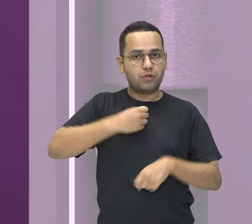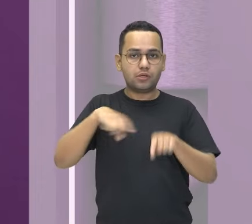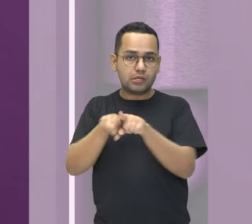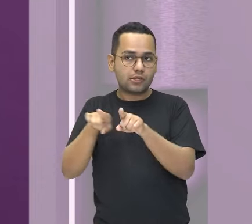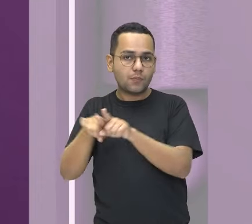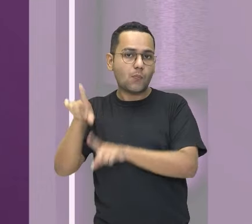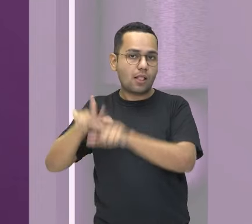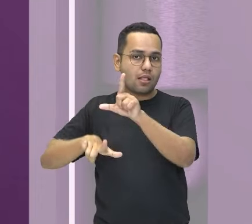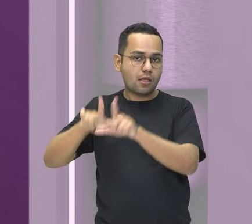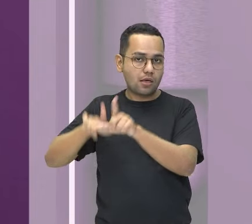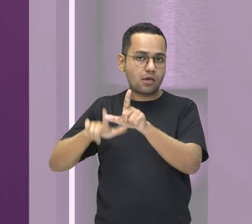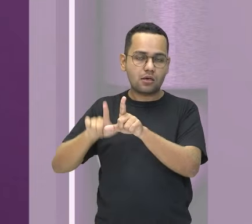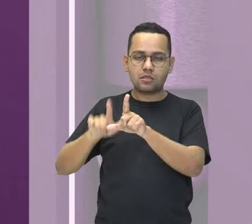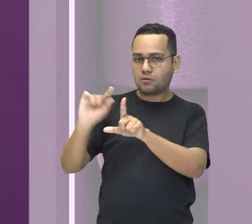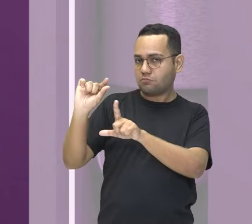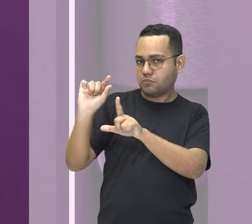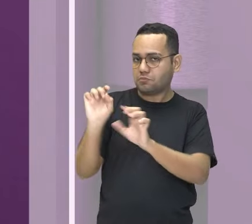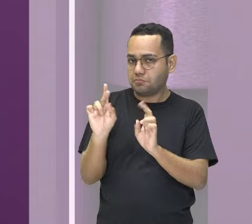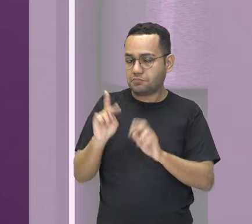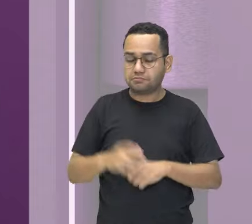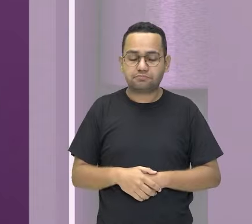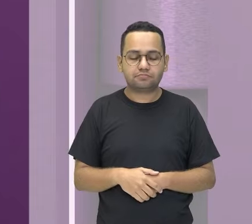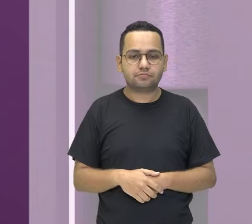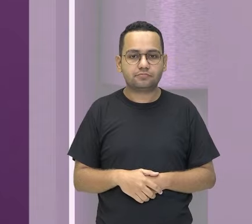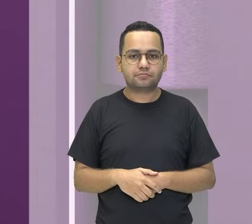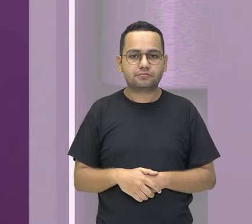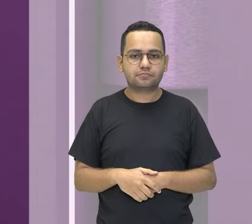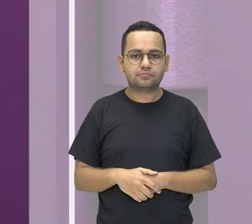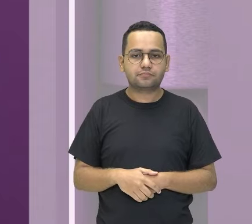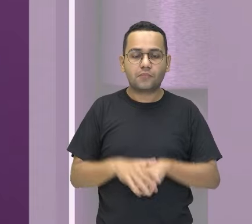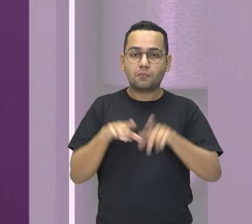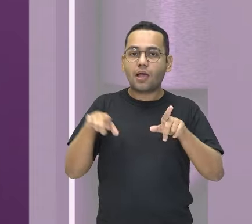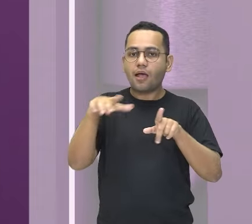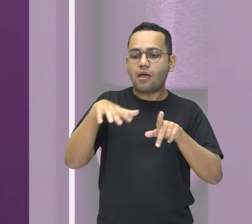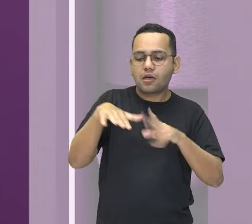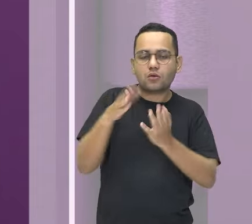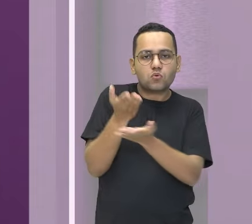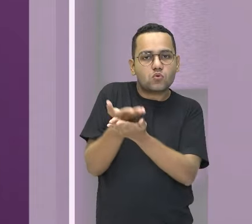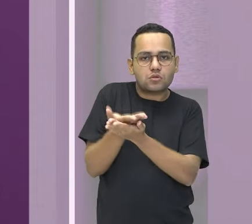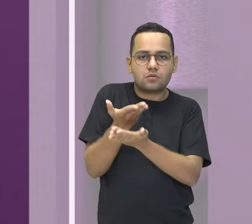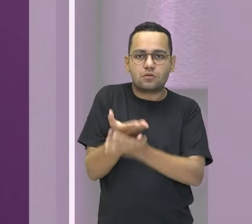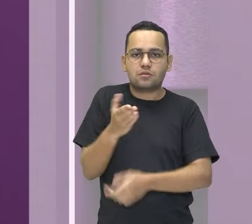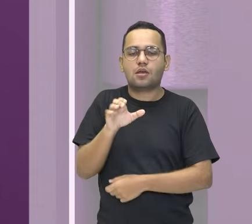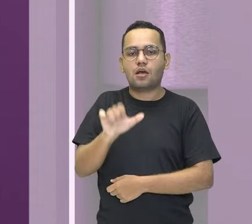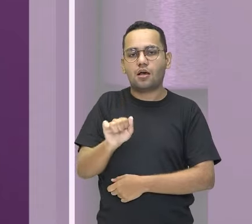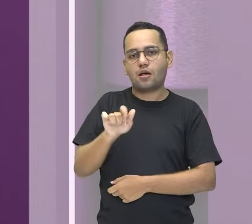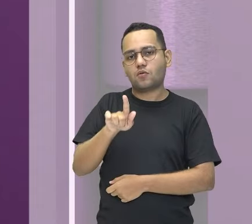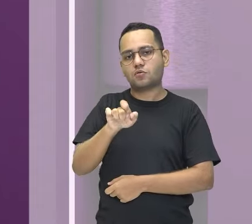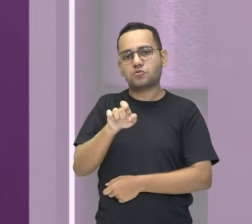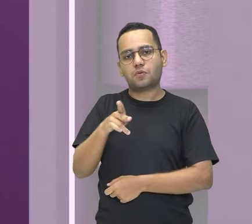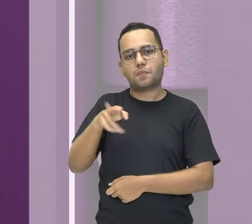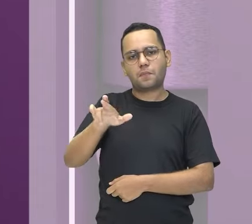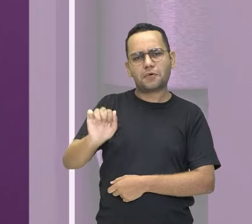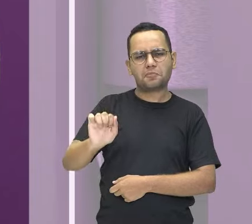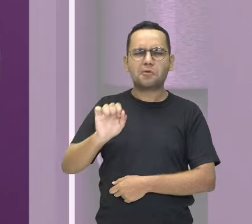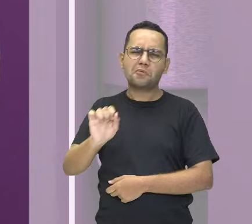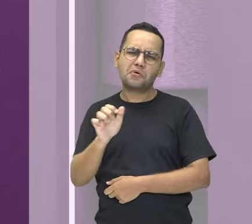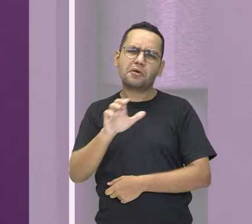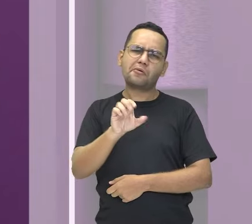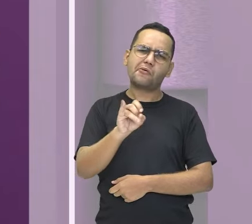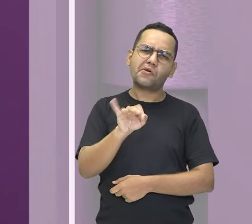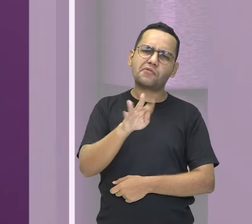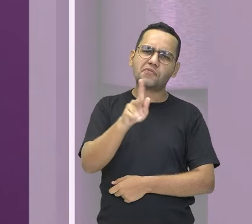parte literal, certo? Isso a gente estuda em álgebra, tudo certo? Que é coeficiente? É